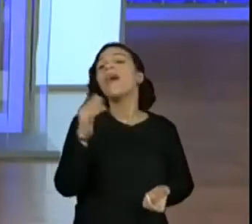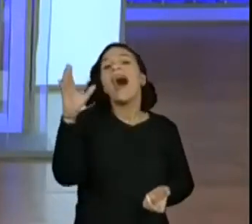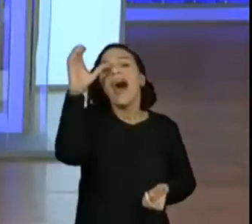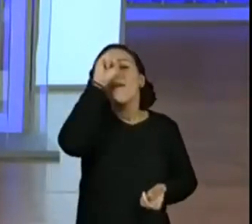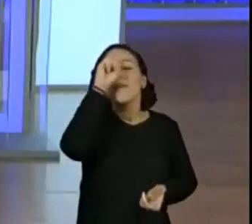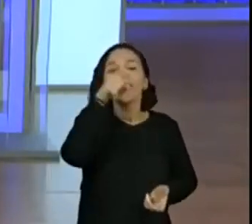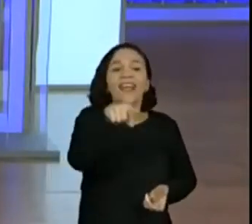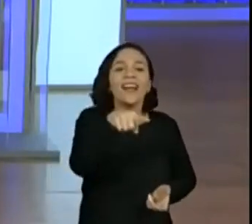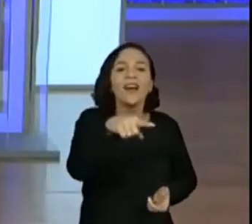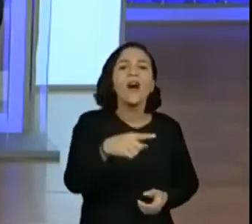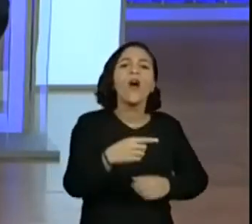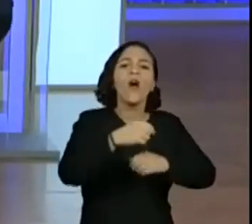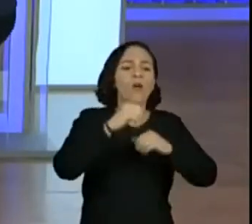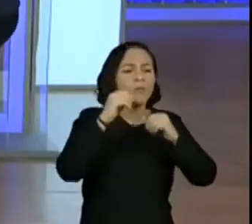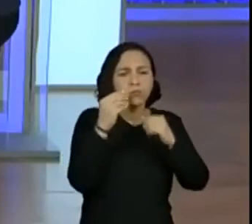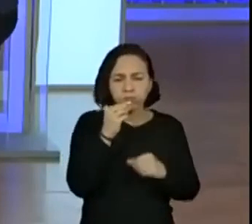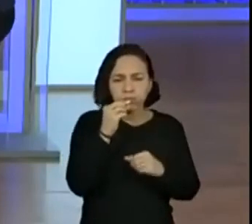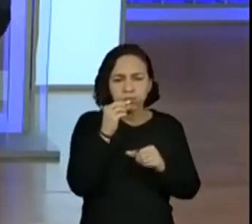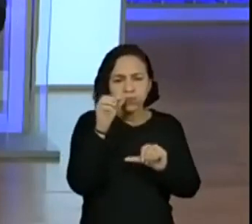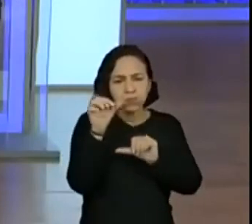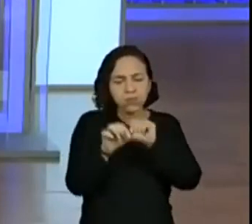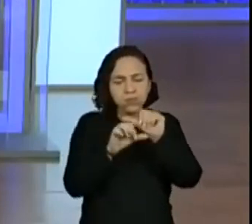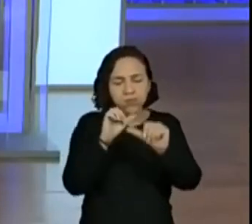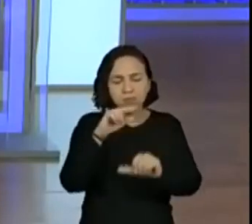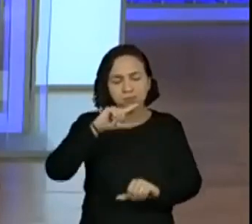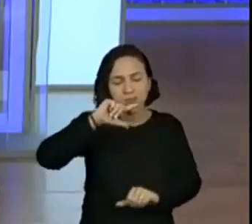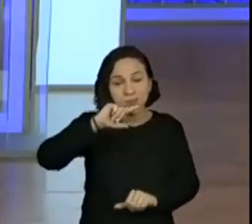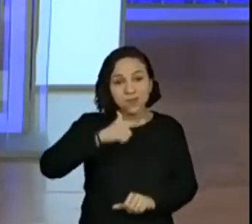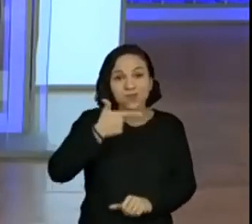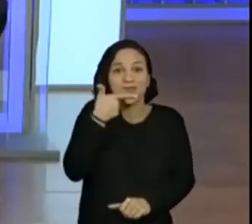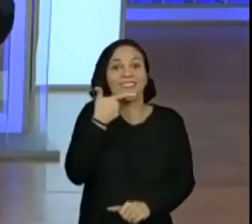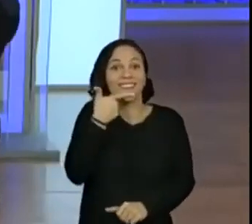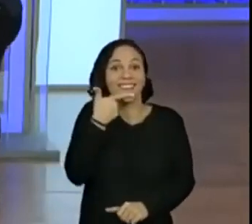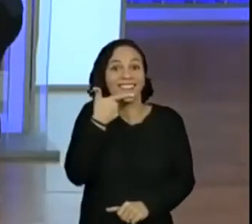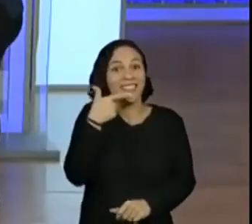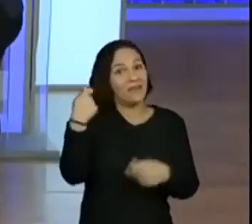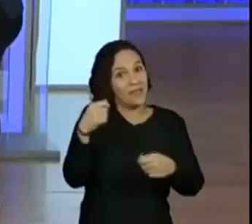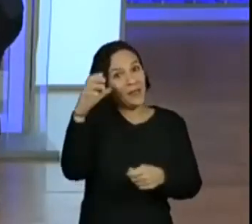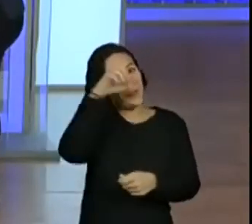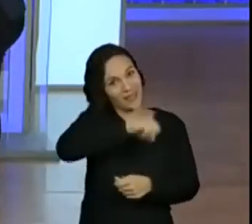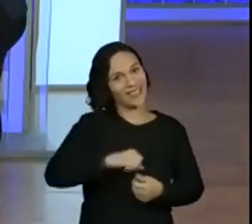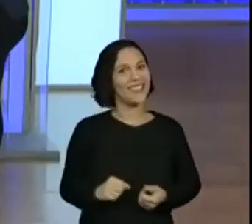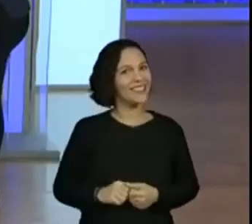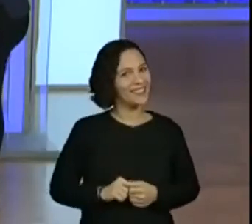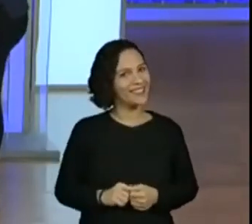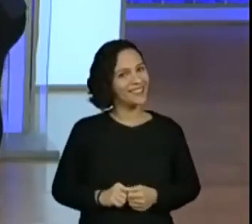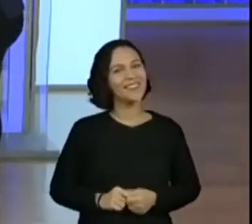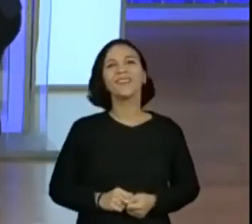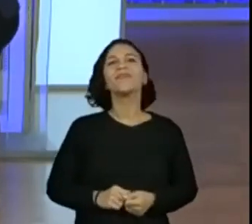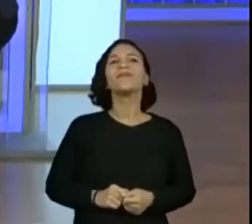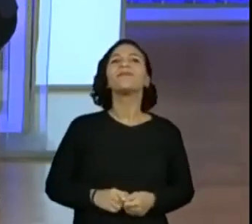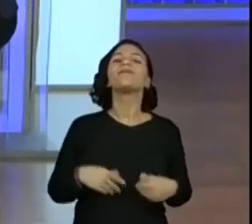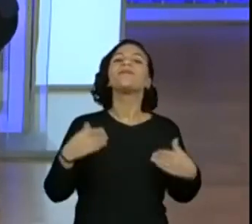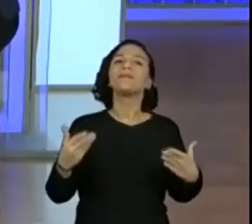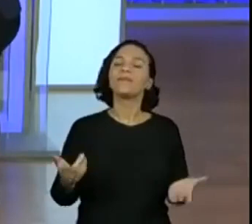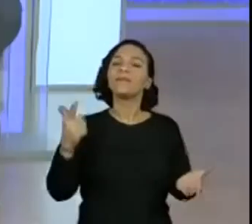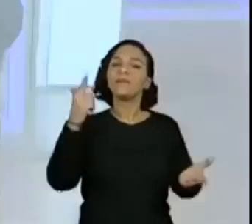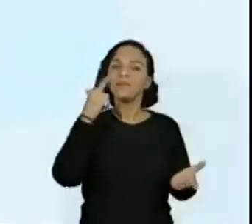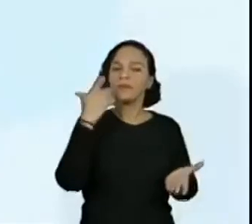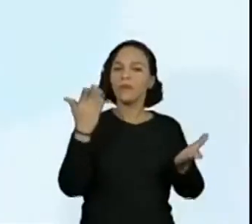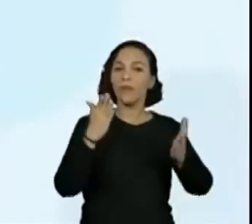Olha isso. Bora lá. Né? A gente tem bastante coisa Sim. agora. Bastante, bastante. Temos ali a